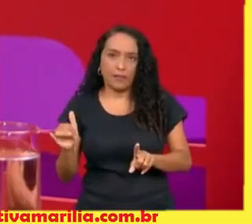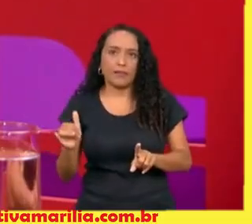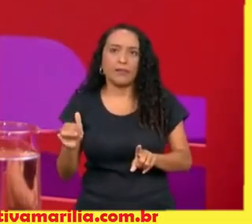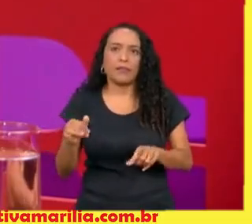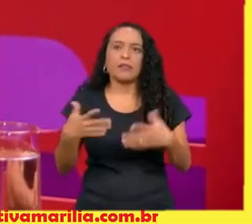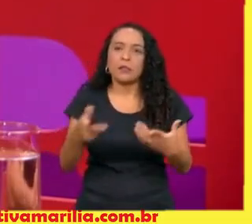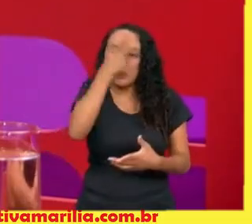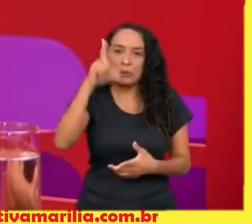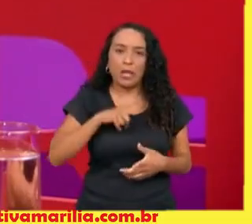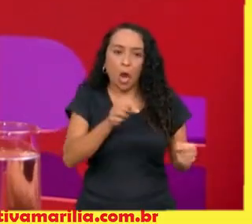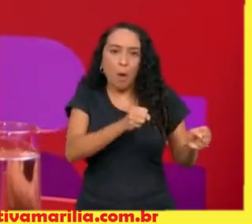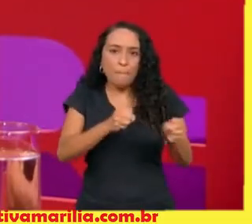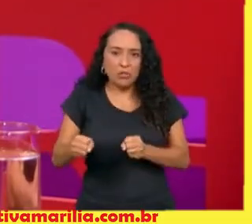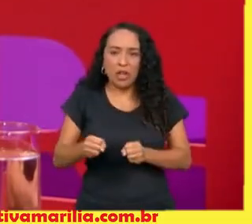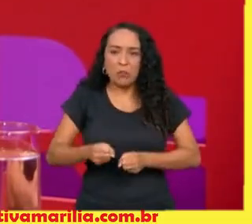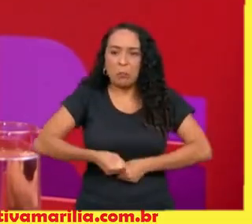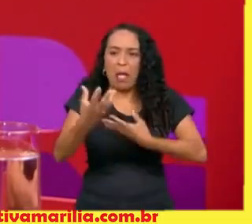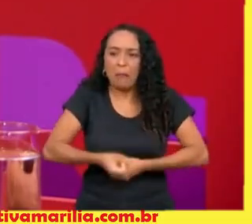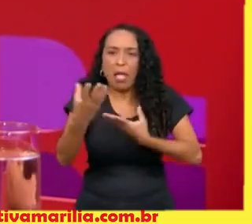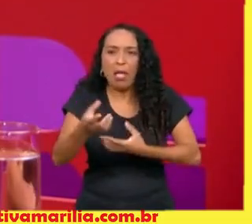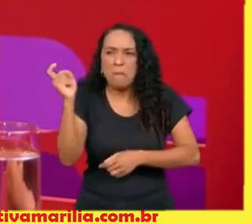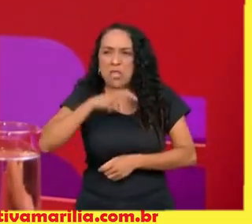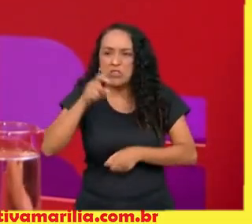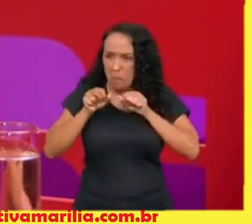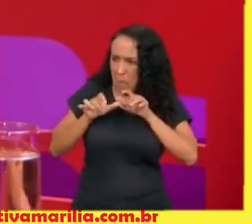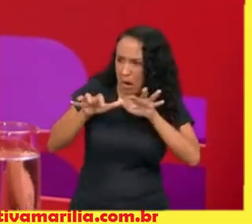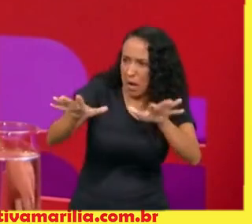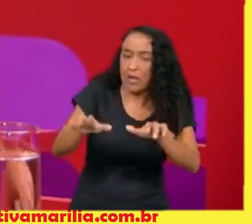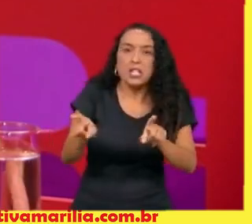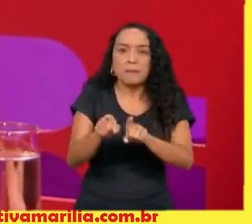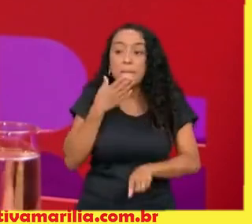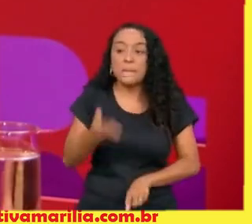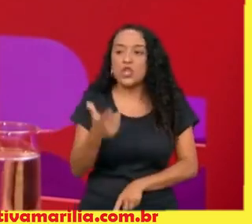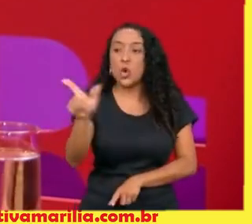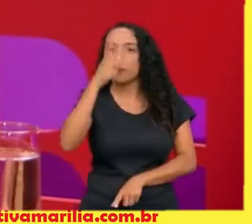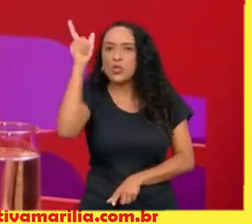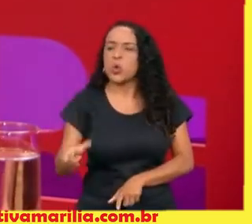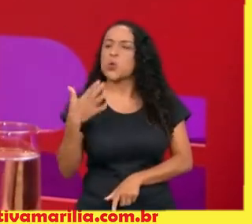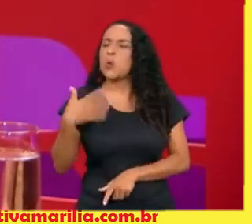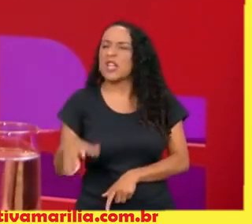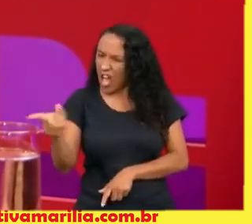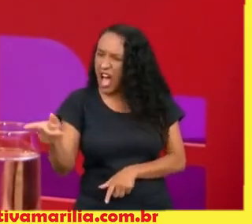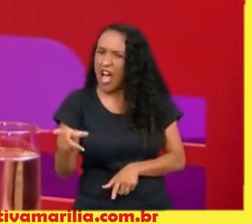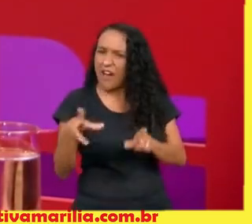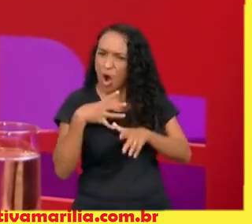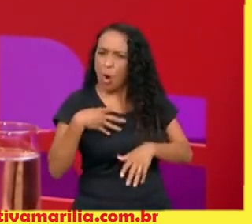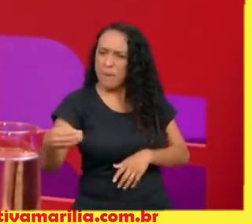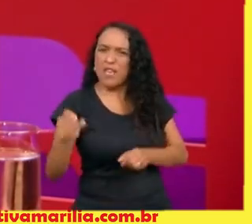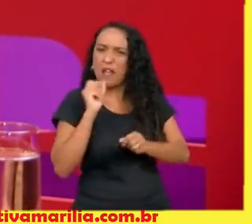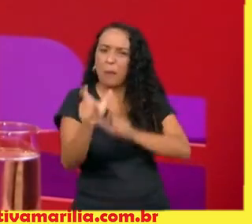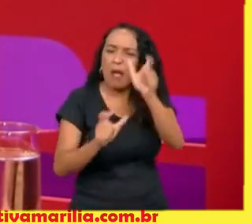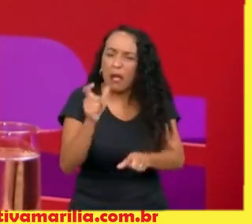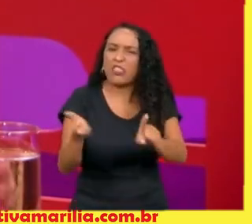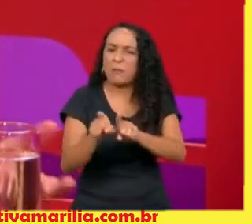poder de contar um monte de mentiras sobre você e pedir para outras pessoas que não te conhecem, mas, fala que eu tenho razão nessas mentiras, fala que você